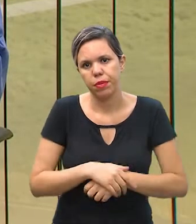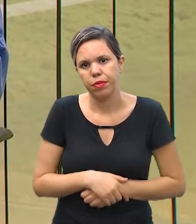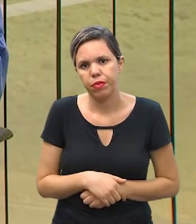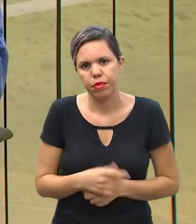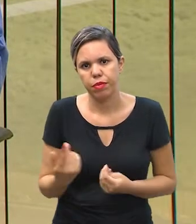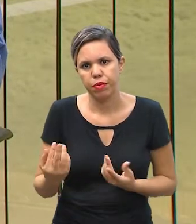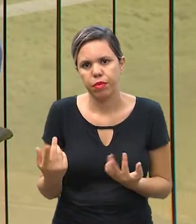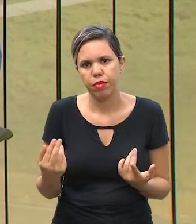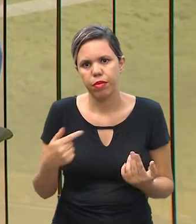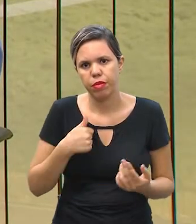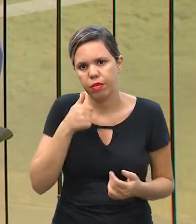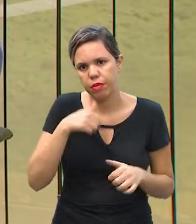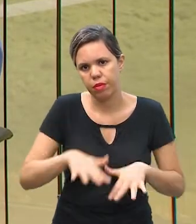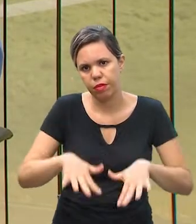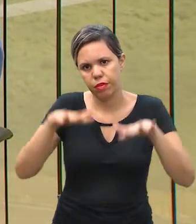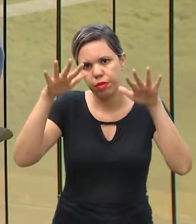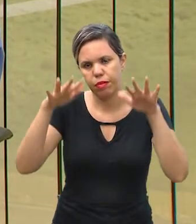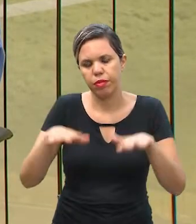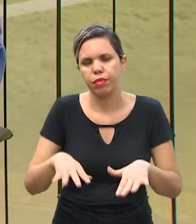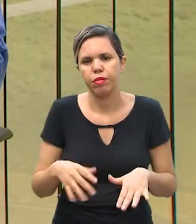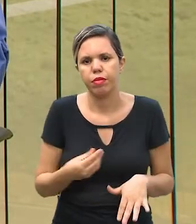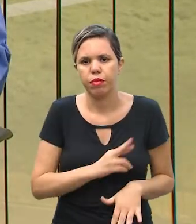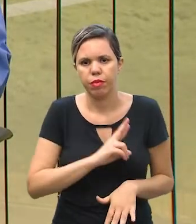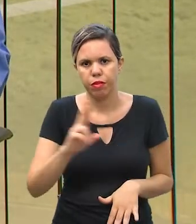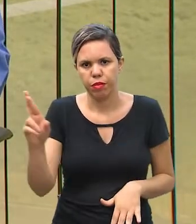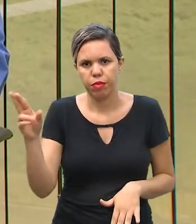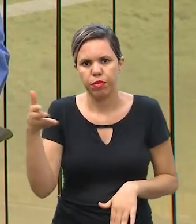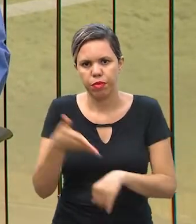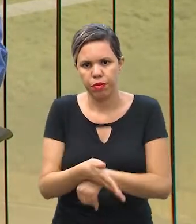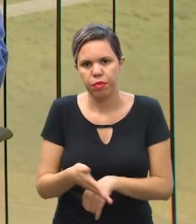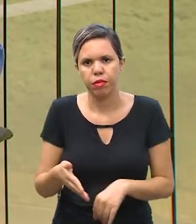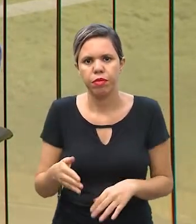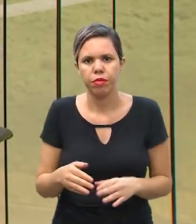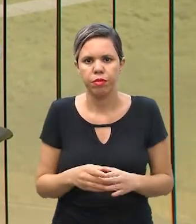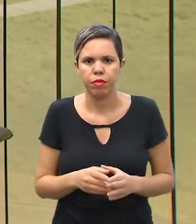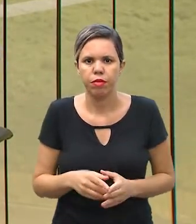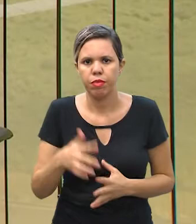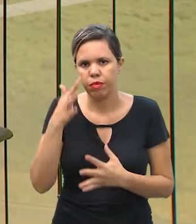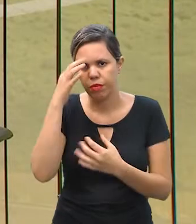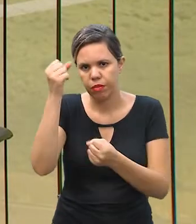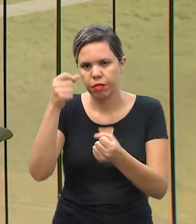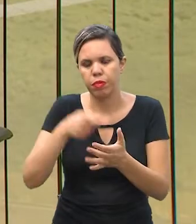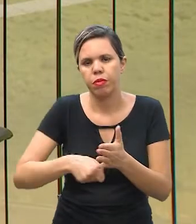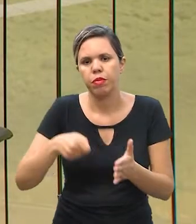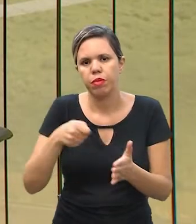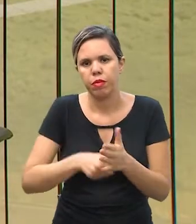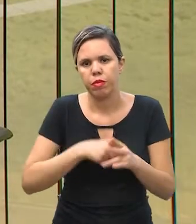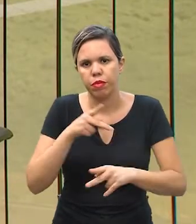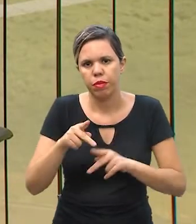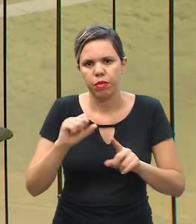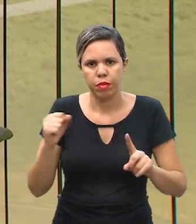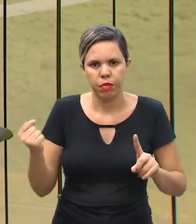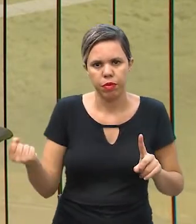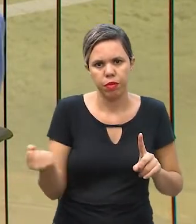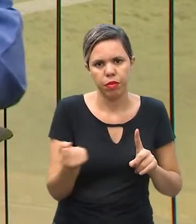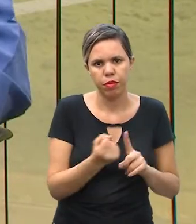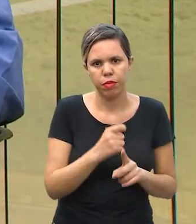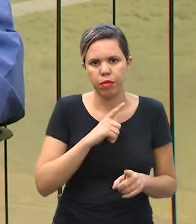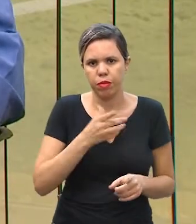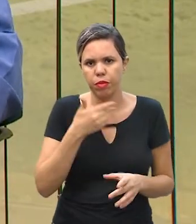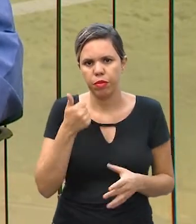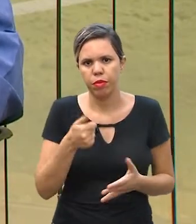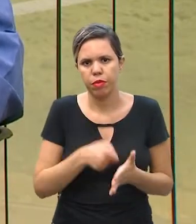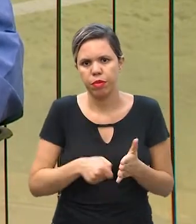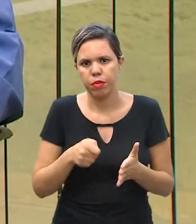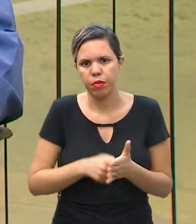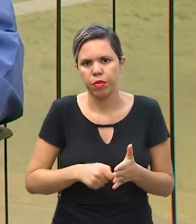Grande, como é marcada a minha infância, né? A religiosidade e também as lutas populares sociais para ter